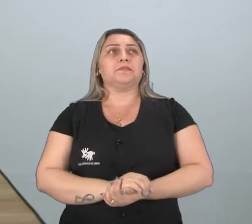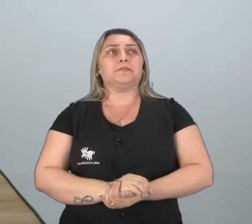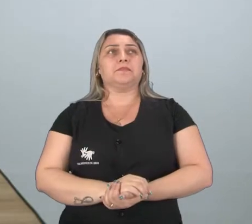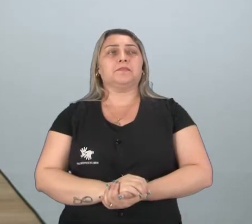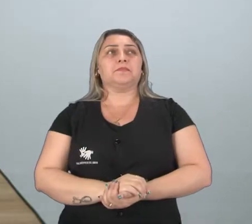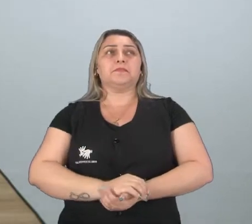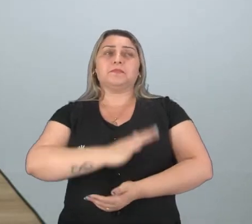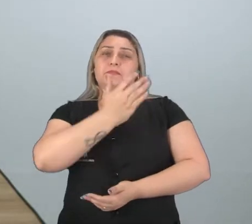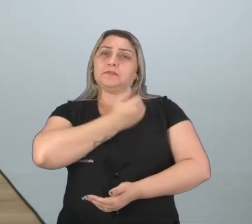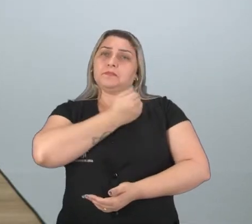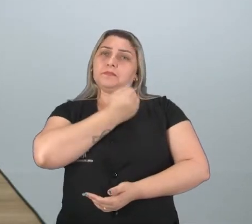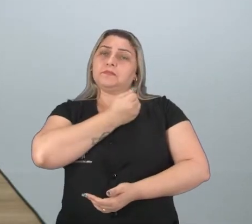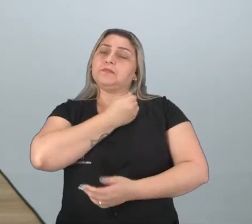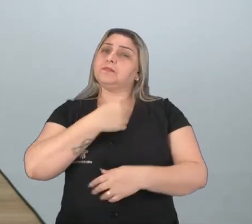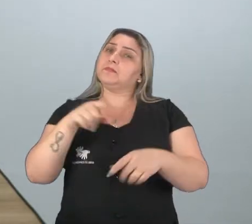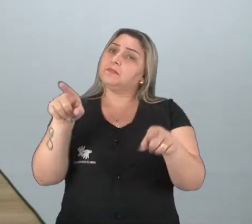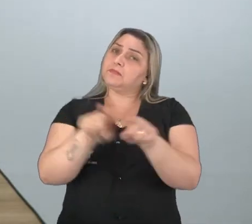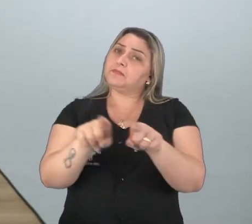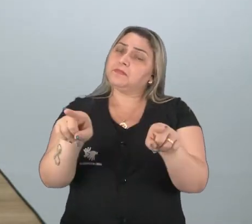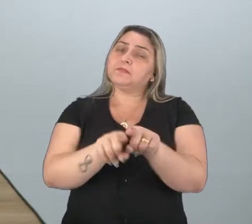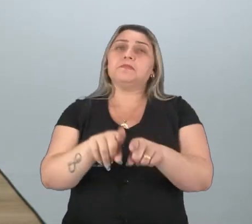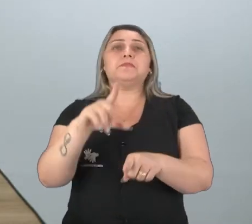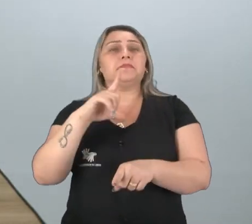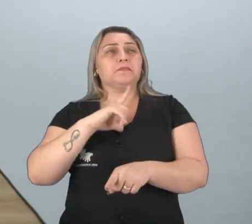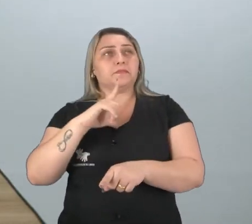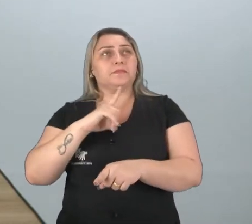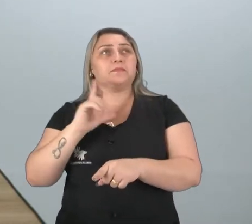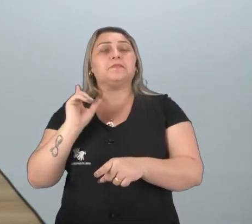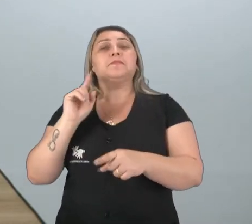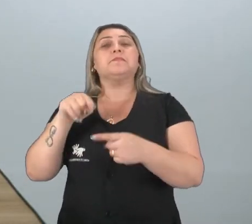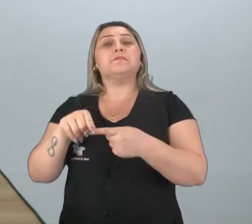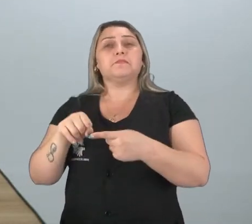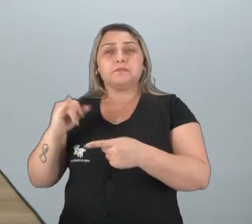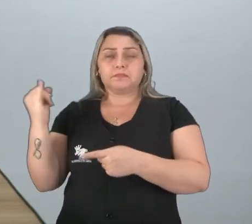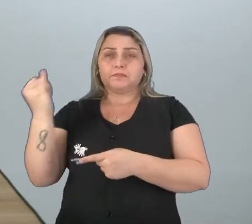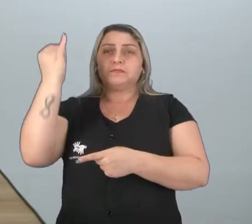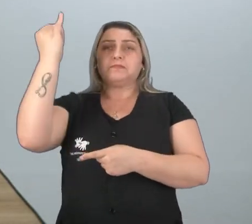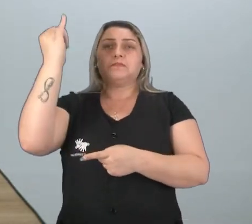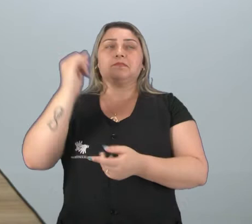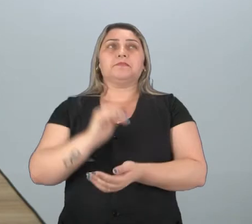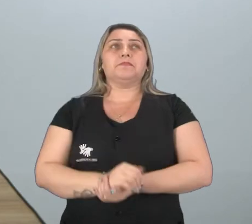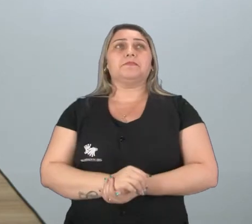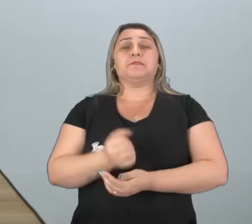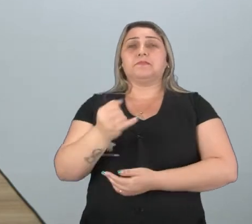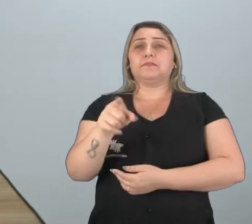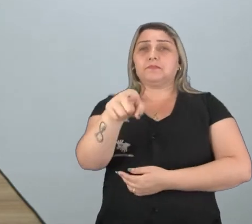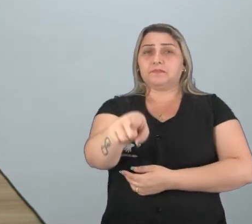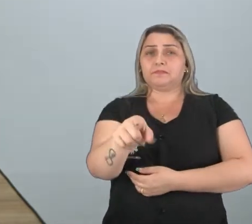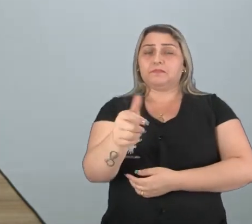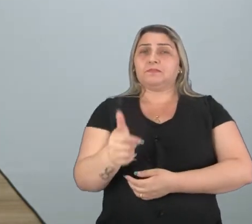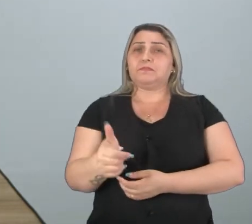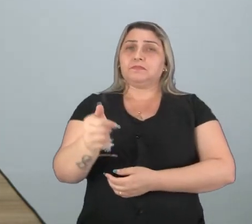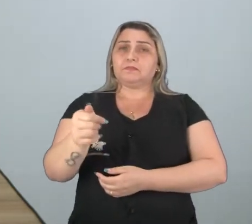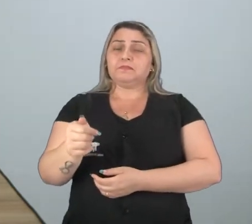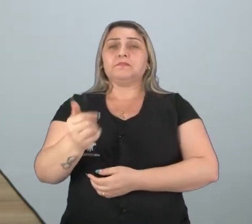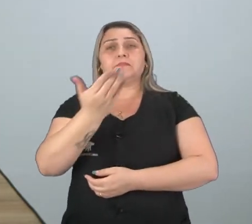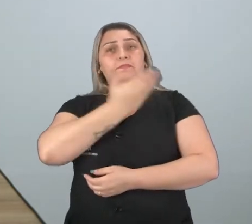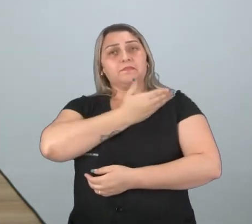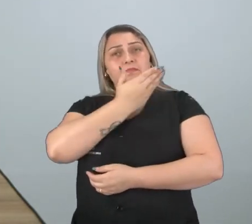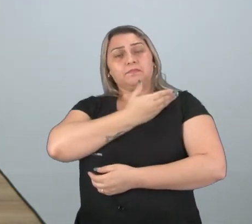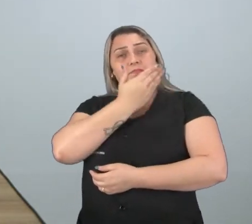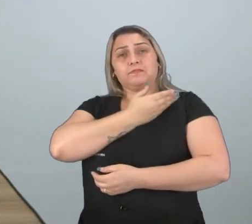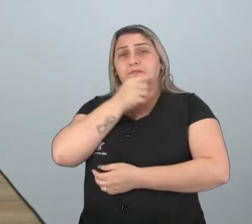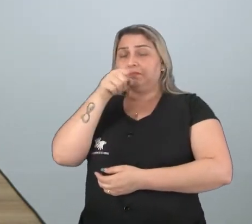E estes números também têm uma função muito importante. Se você vai ligar para um